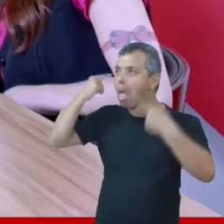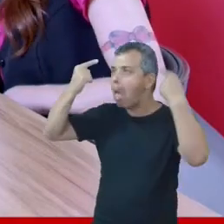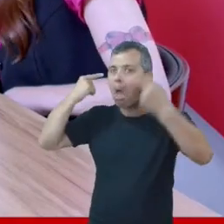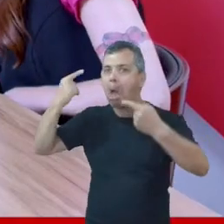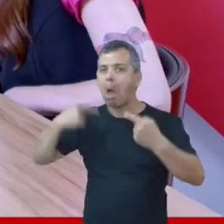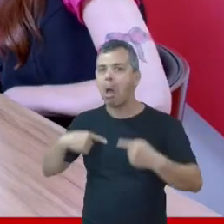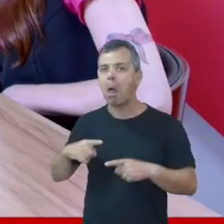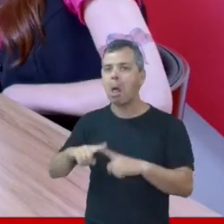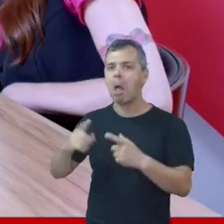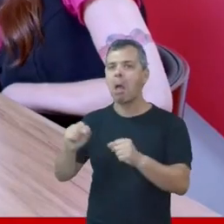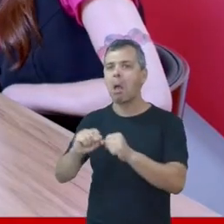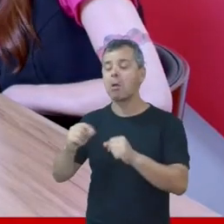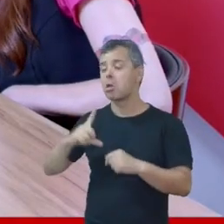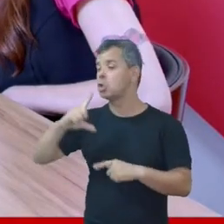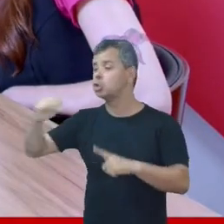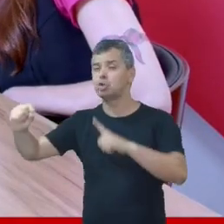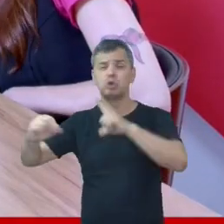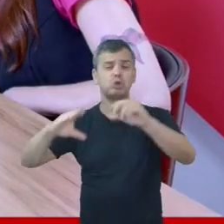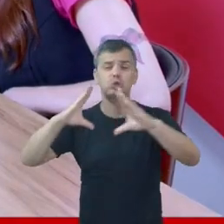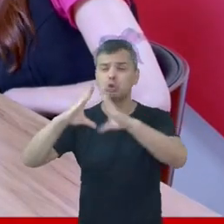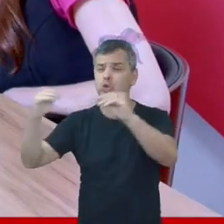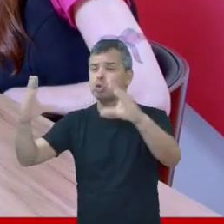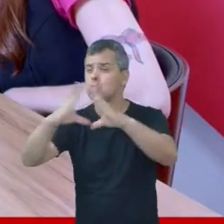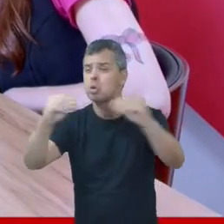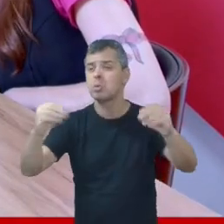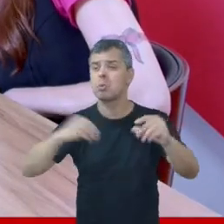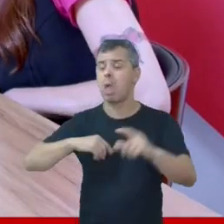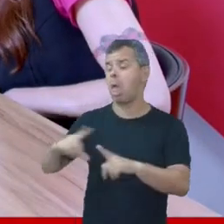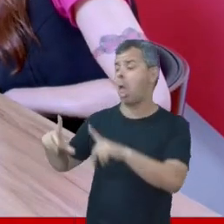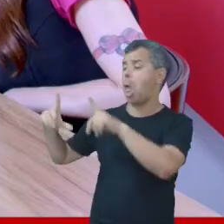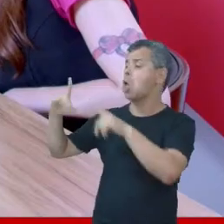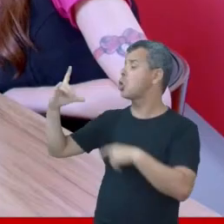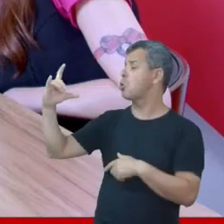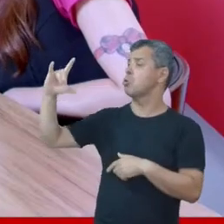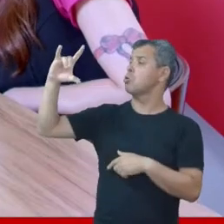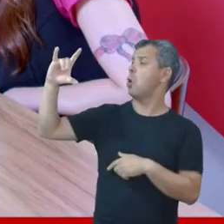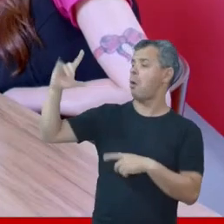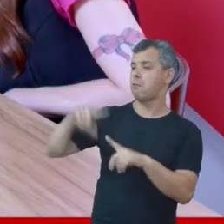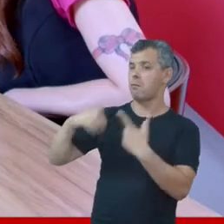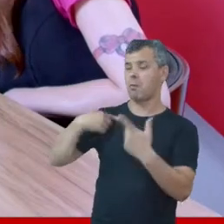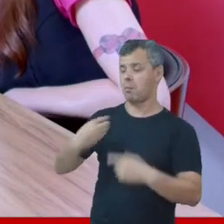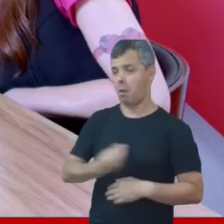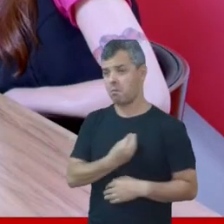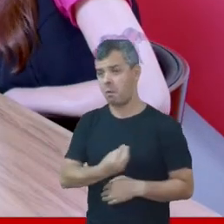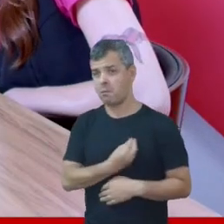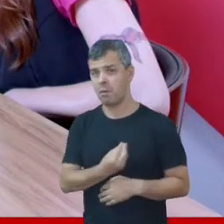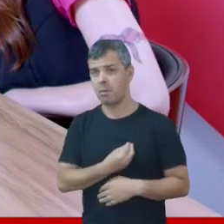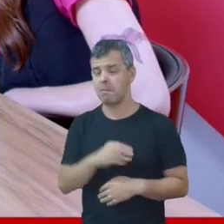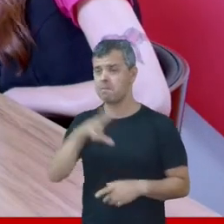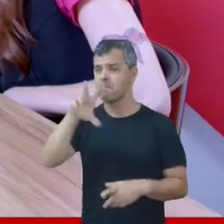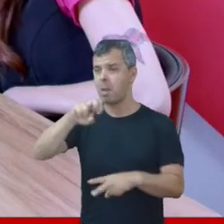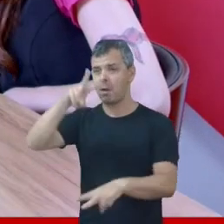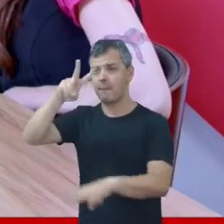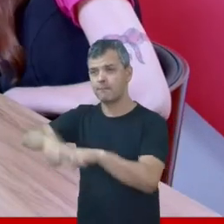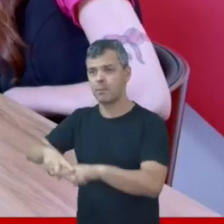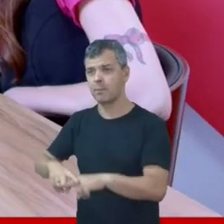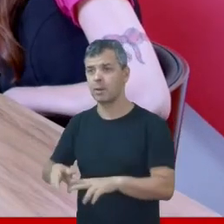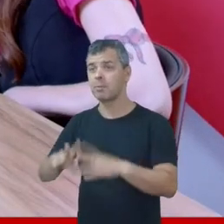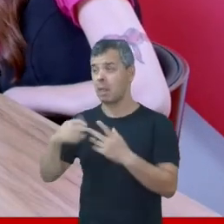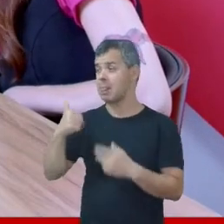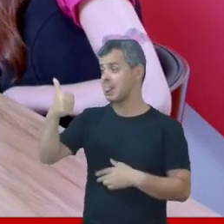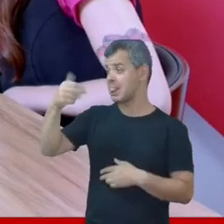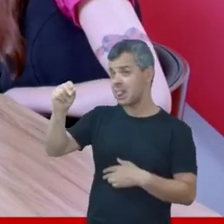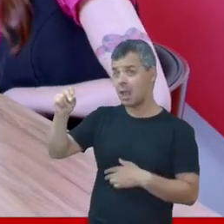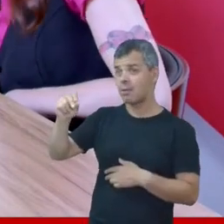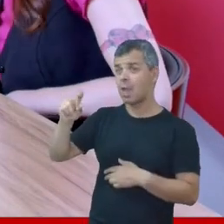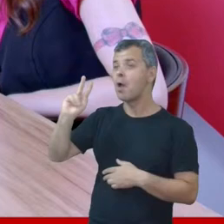some. Enrola. Aí daqui a pouco vai, posta uma selfie, vem pra vida pública. Show. Pega ele. Querido, pode passar 10 anos,